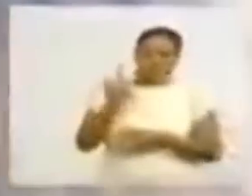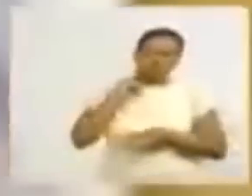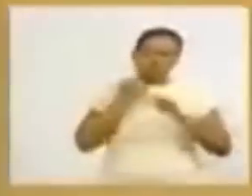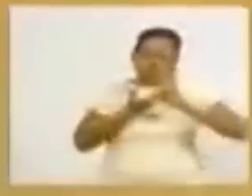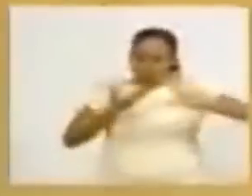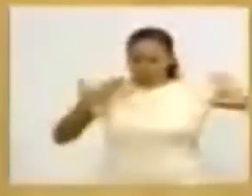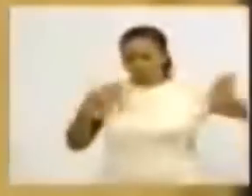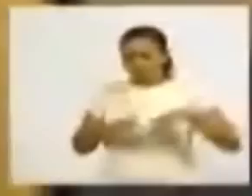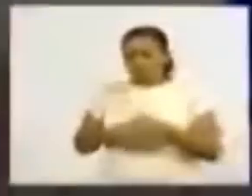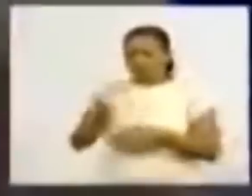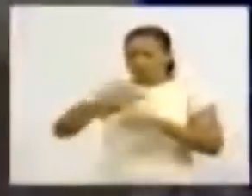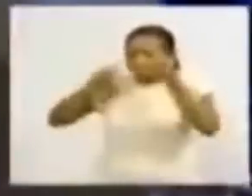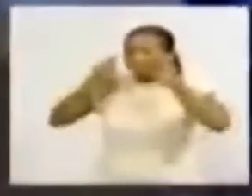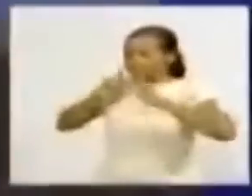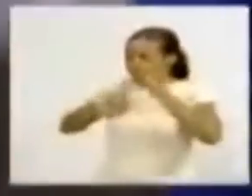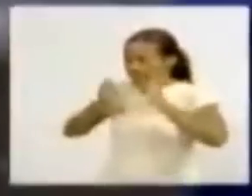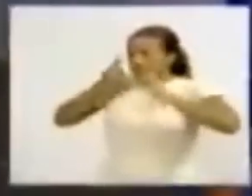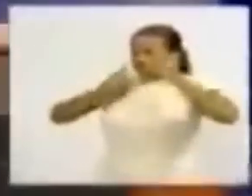lixo.